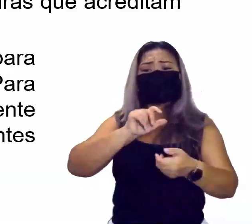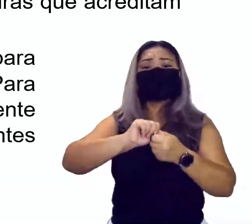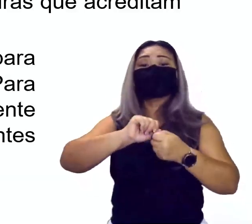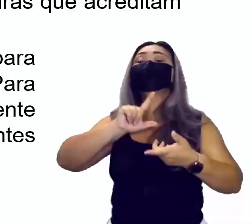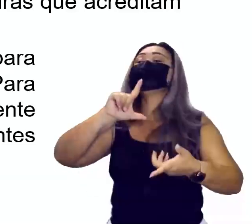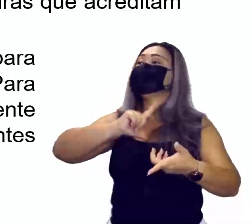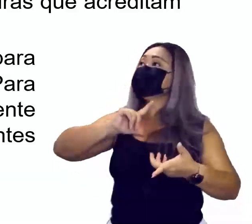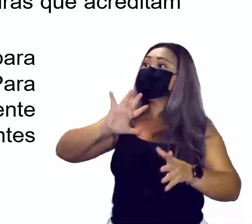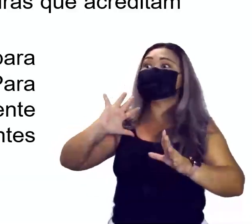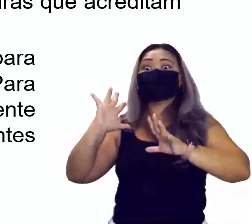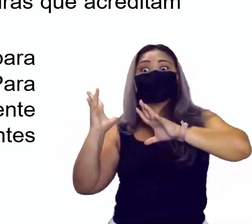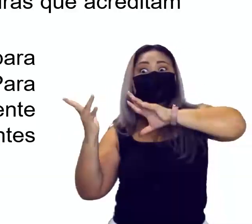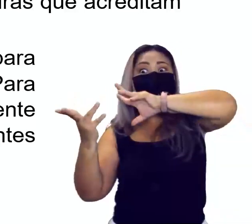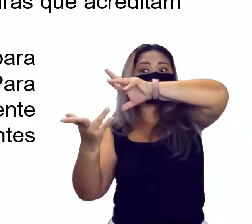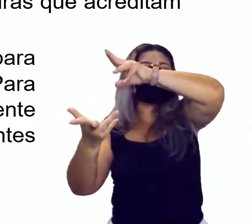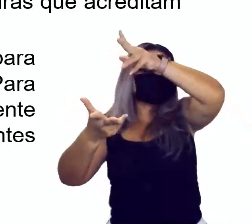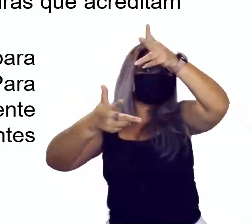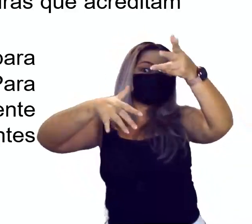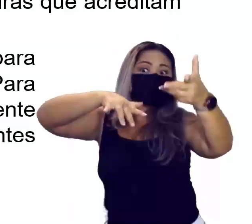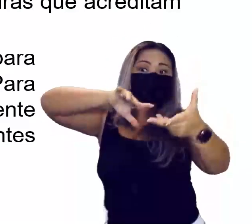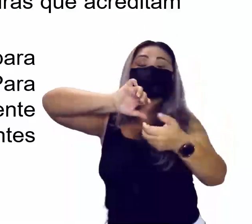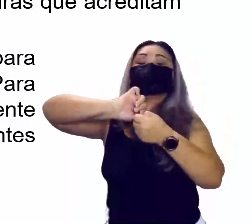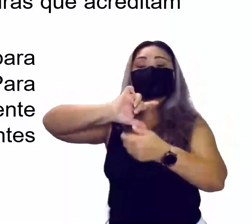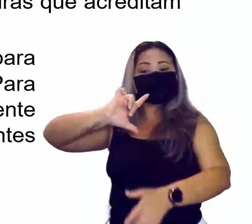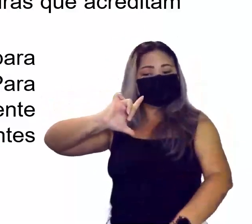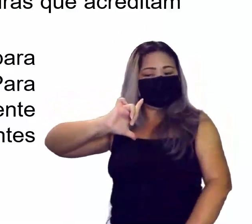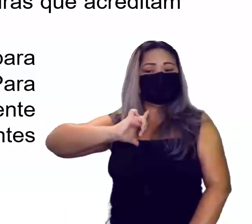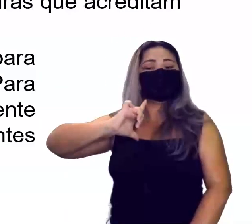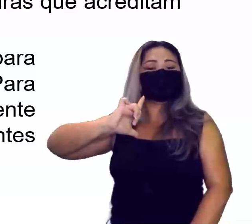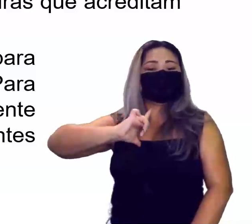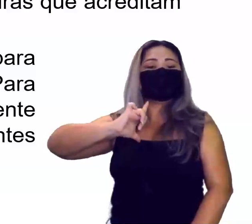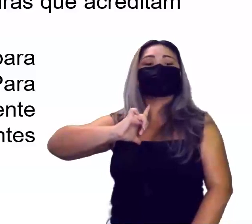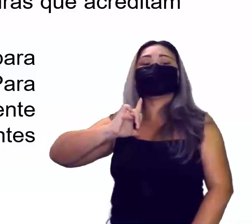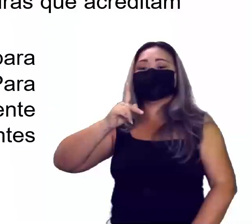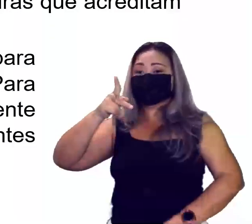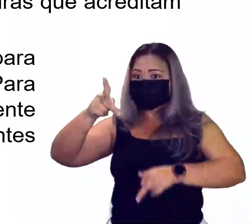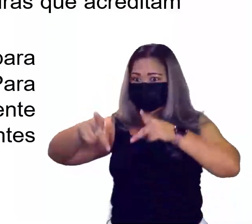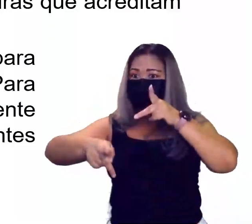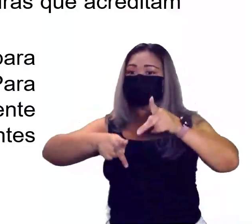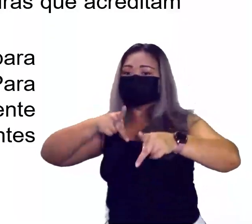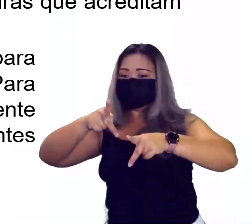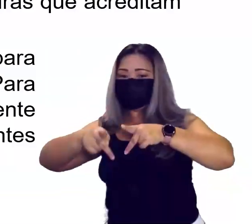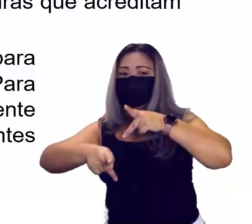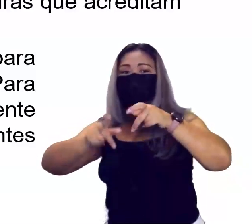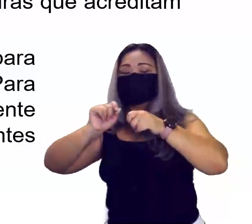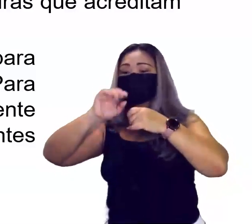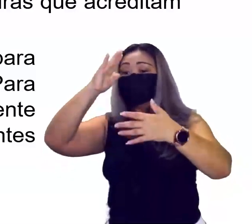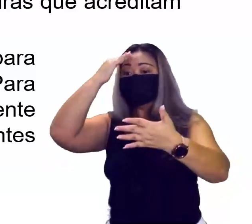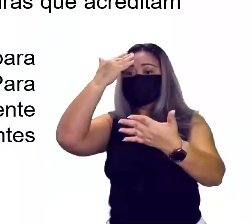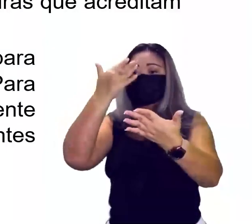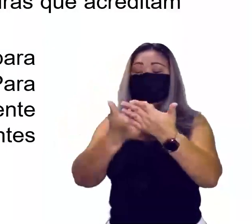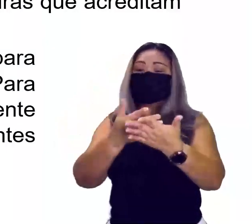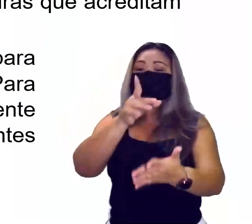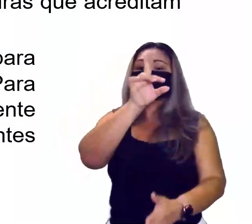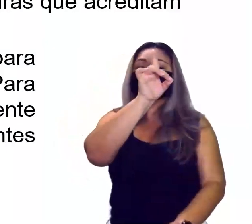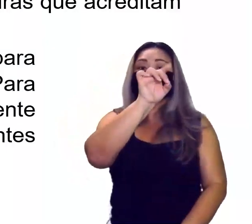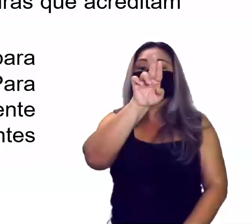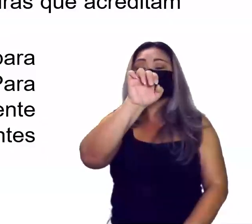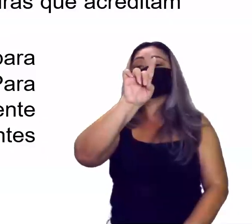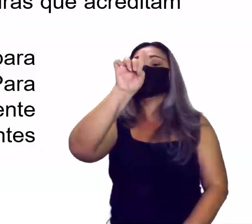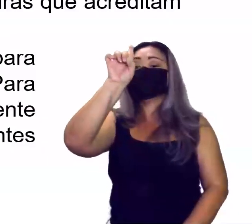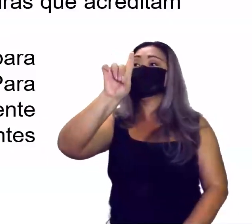universo sempre existiu, os gregos, tá? Há ainda povos que desenvolveram a crença que Deus é o